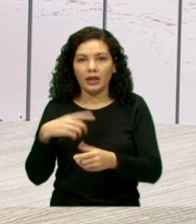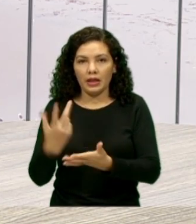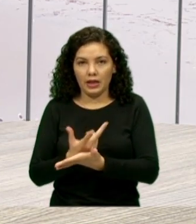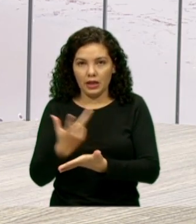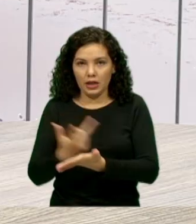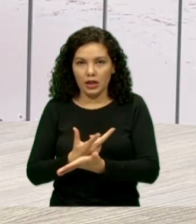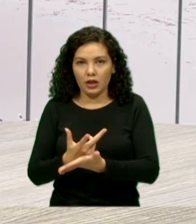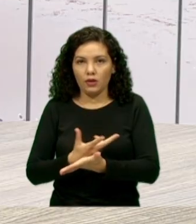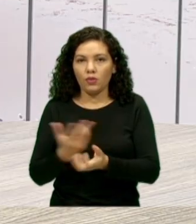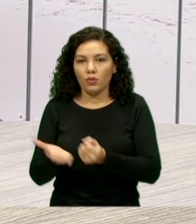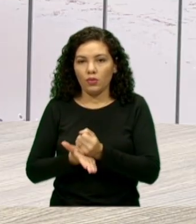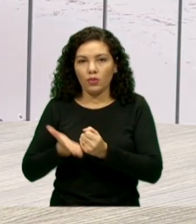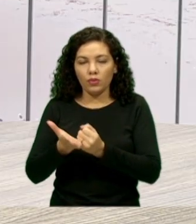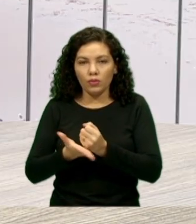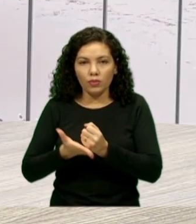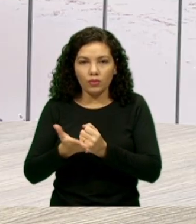primários.